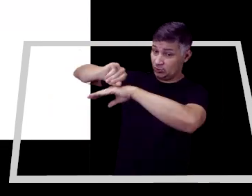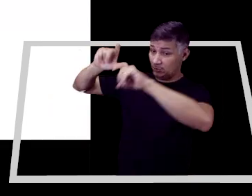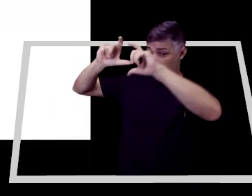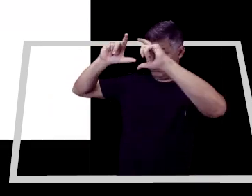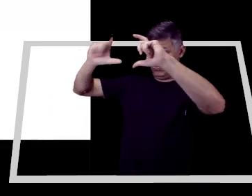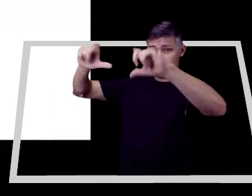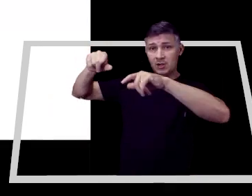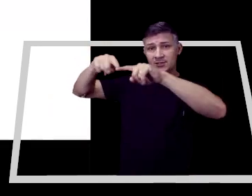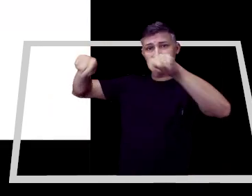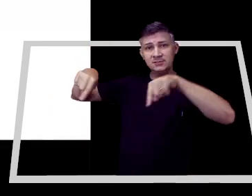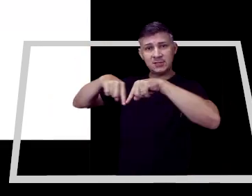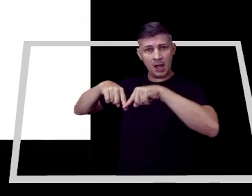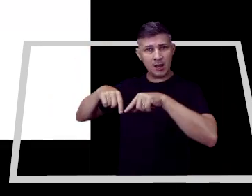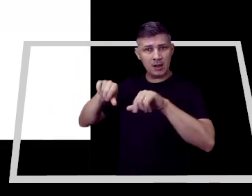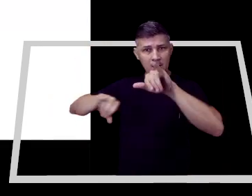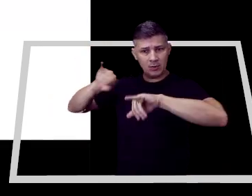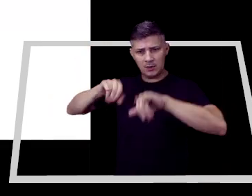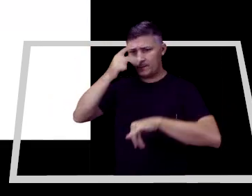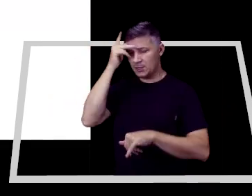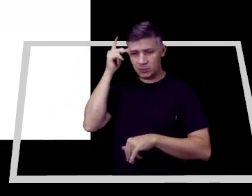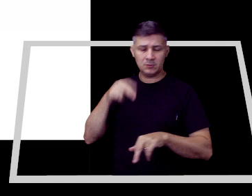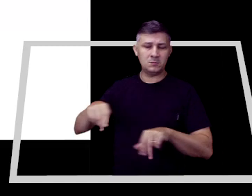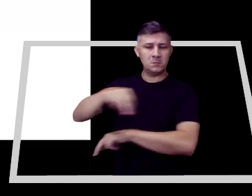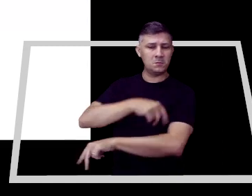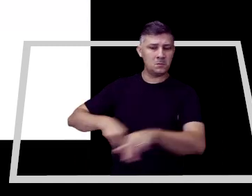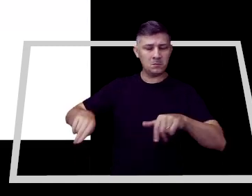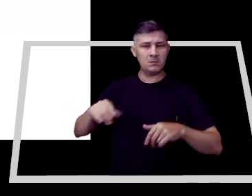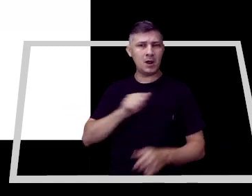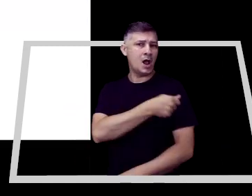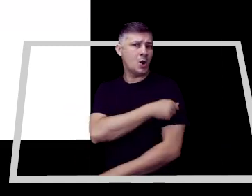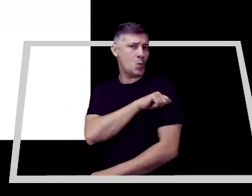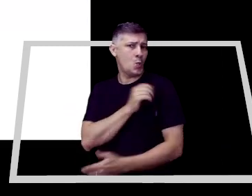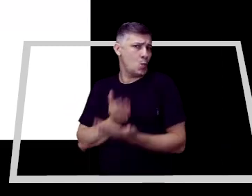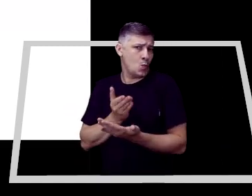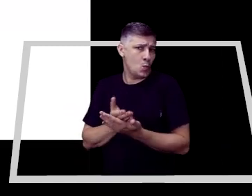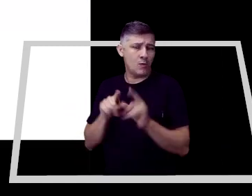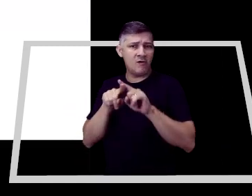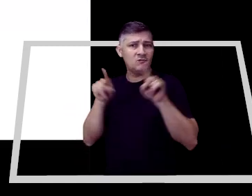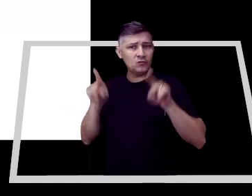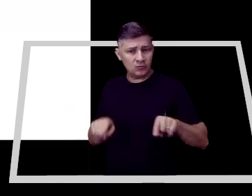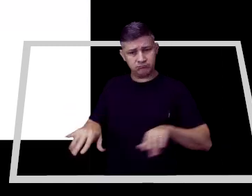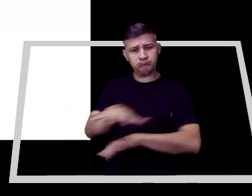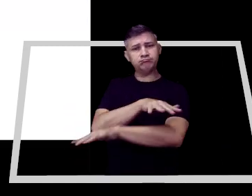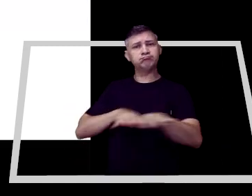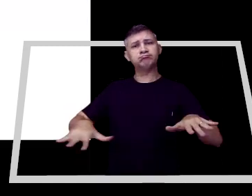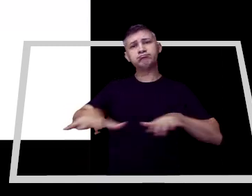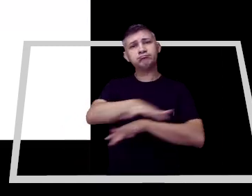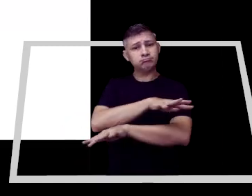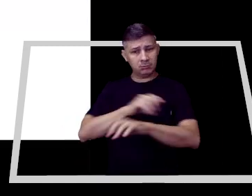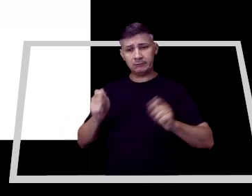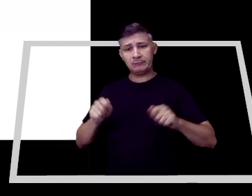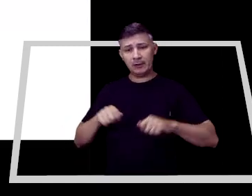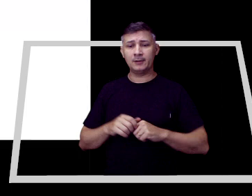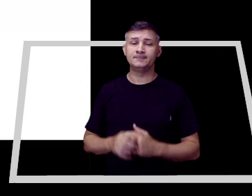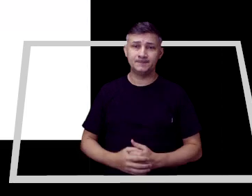chão mais aberto, de tal forma que quem circulasse aí, os estudantes, os funcionários do Butantan, estariam,